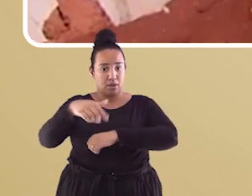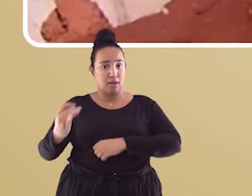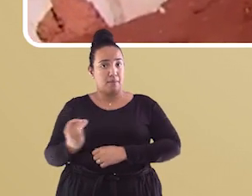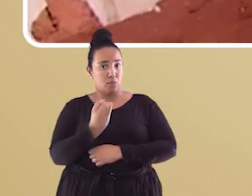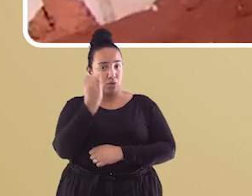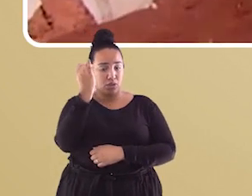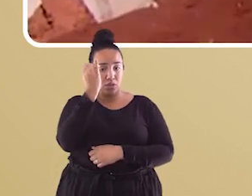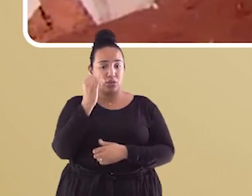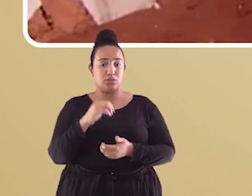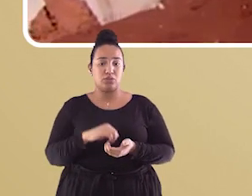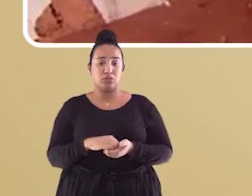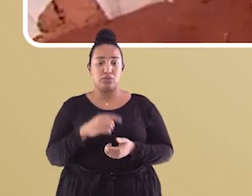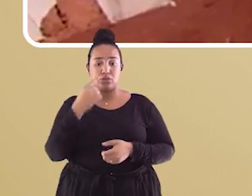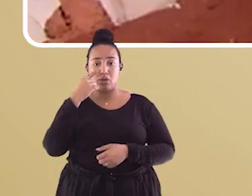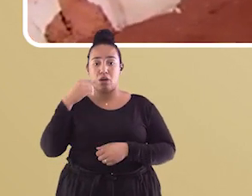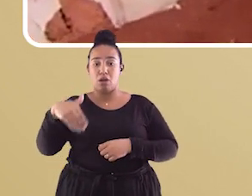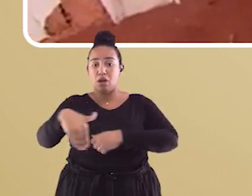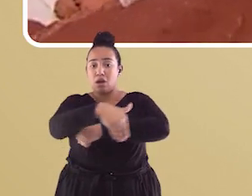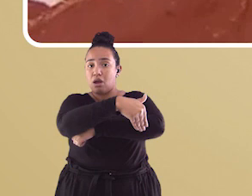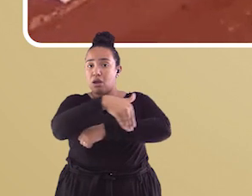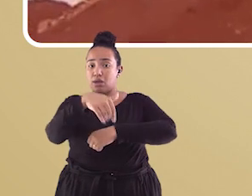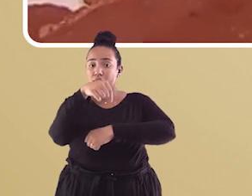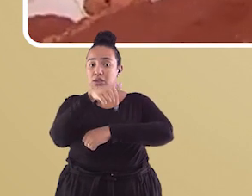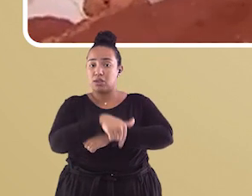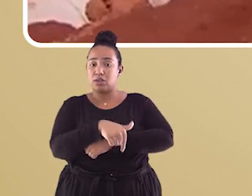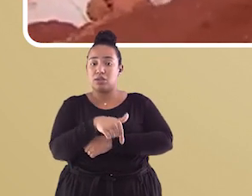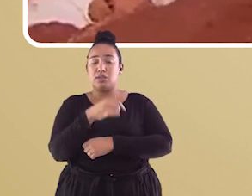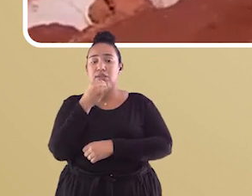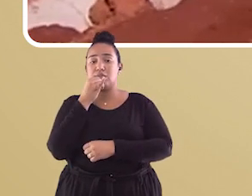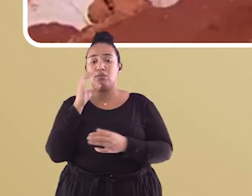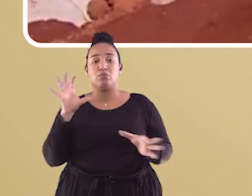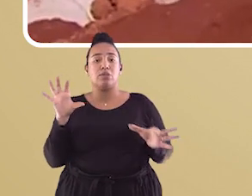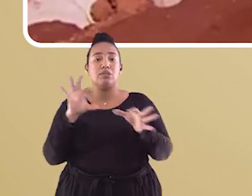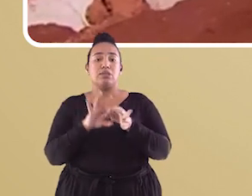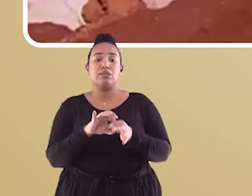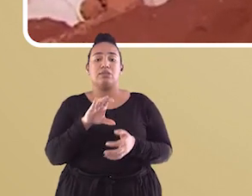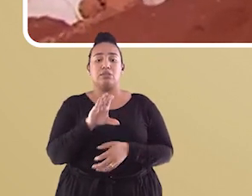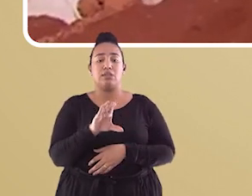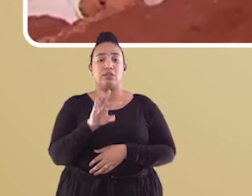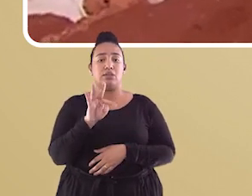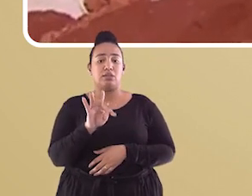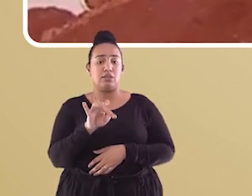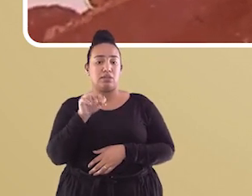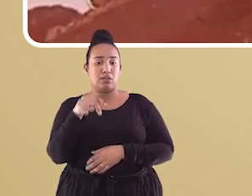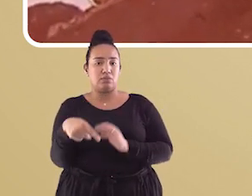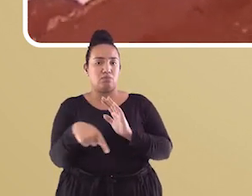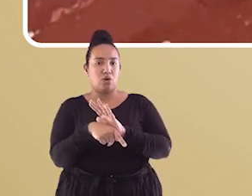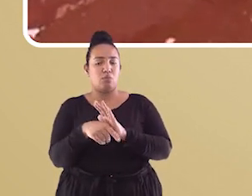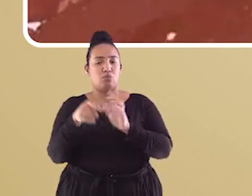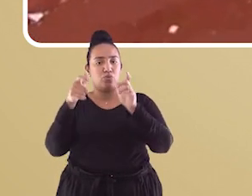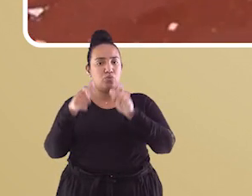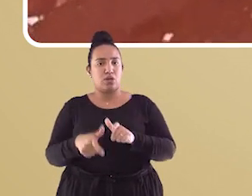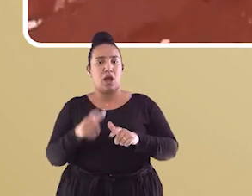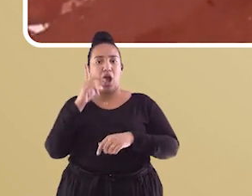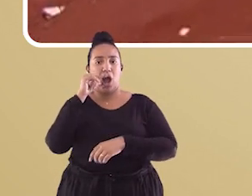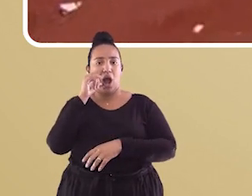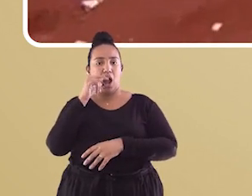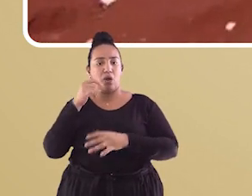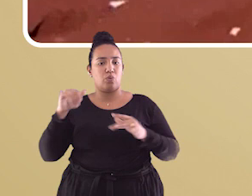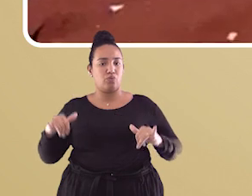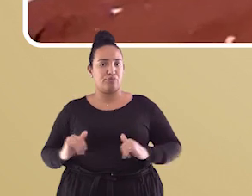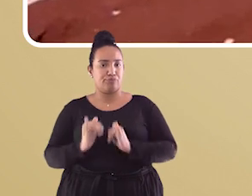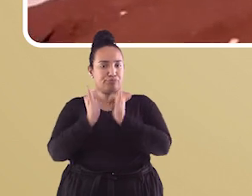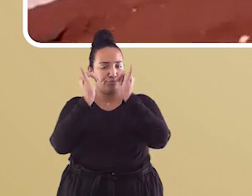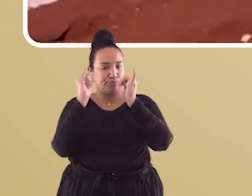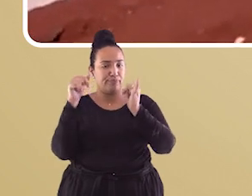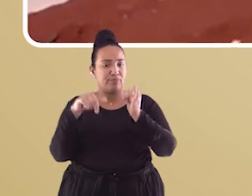Anápolis. Essa via aqui dá acesso, por exemplo, ao CT da Anapolina, ao DAIA, que é o Distrito Agroindustrial de Anápolis, ou seja,